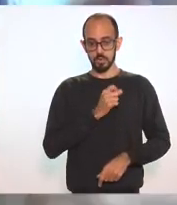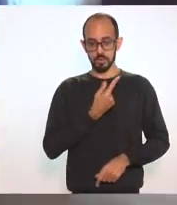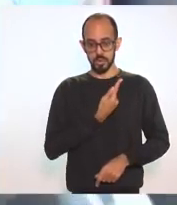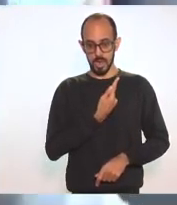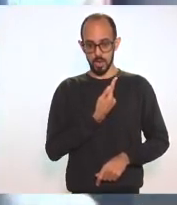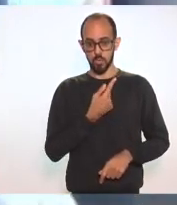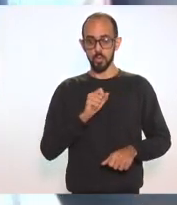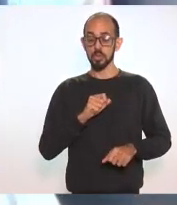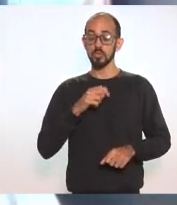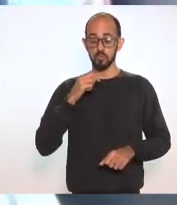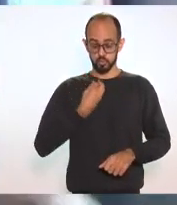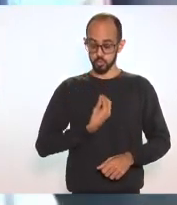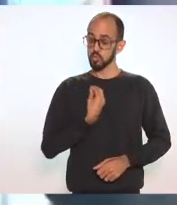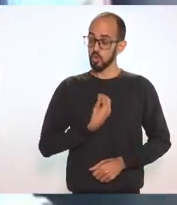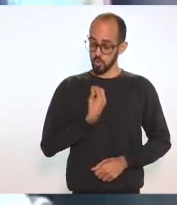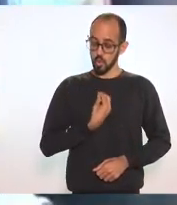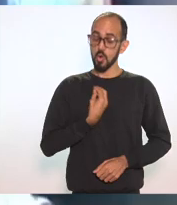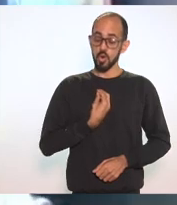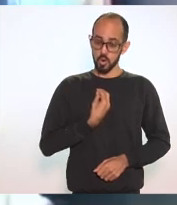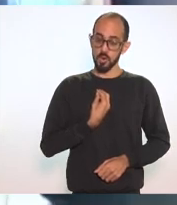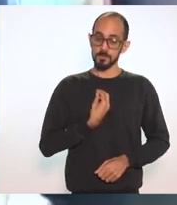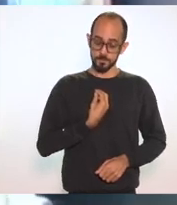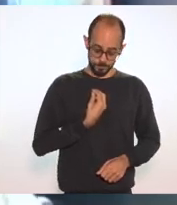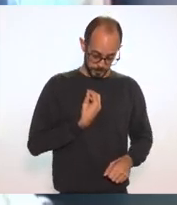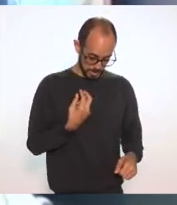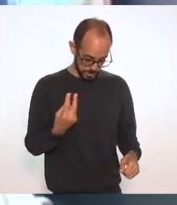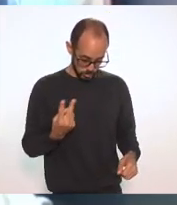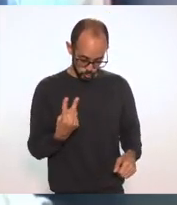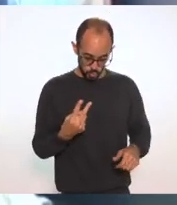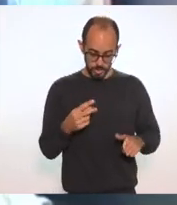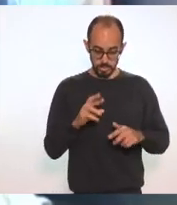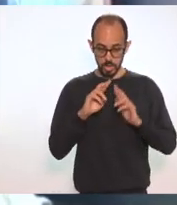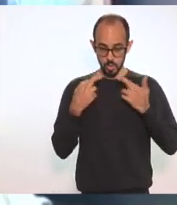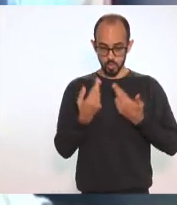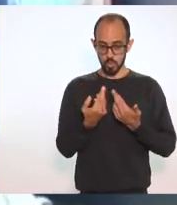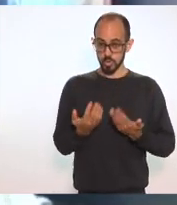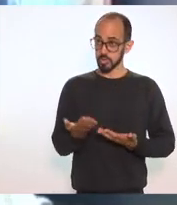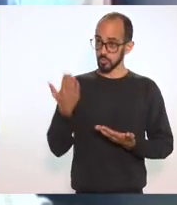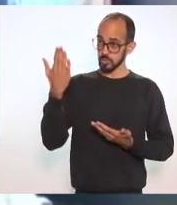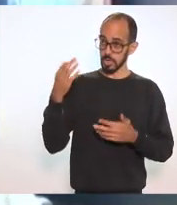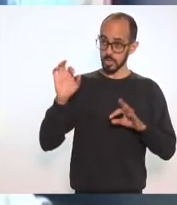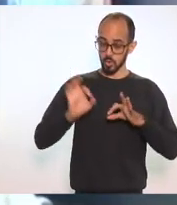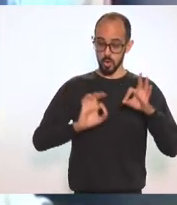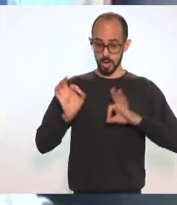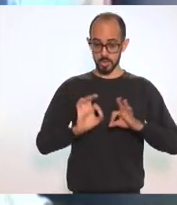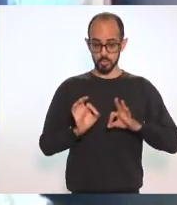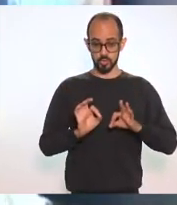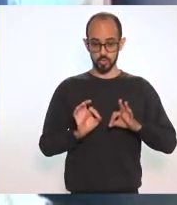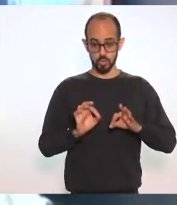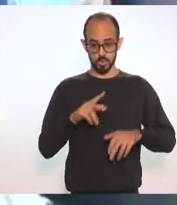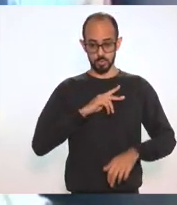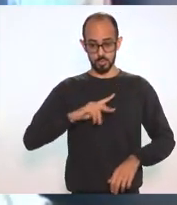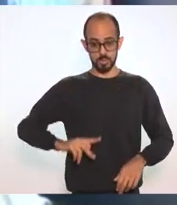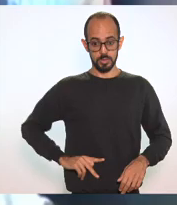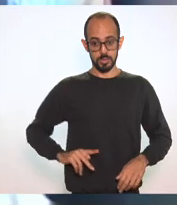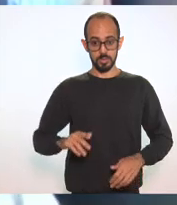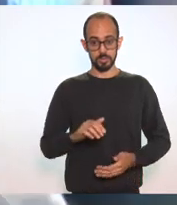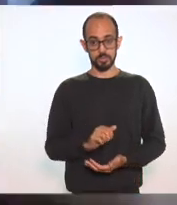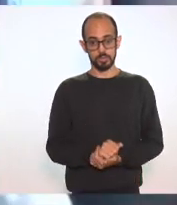e isso funcionou. Essas duas reuniões que Vossa Excelência organizou na presidência, elas não